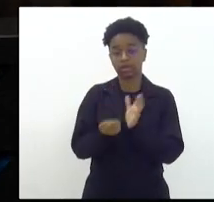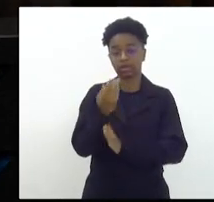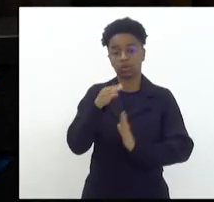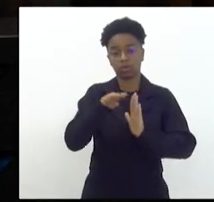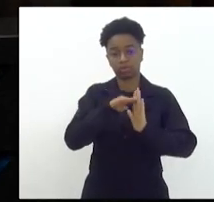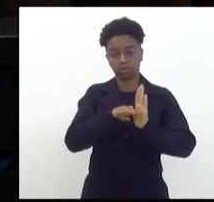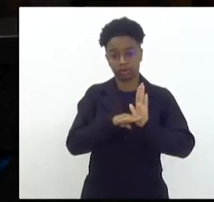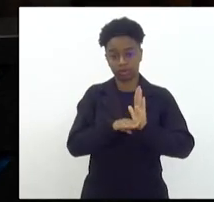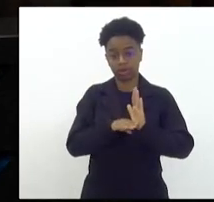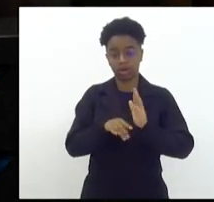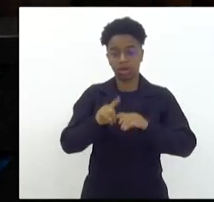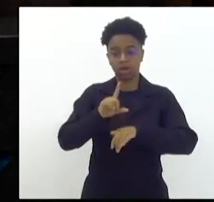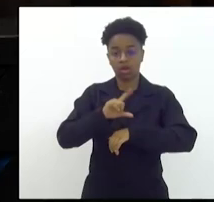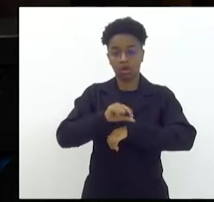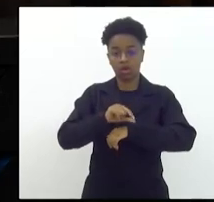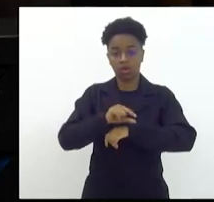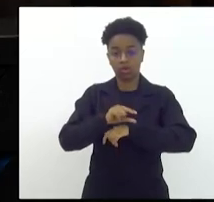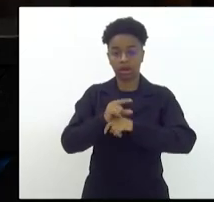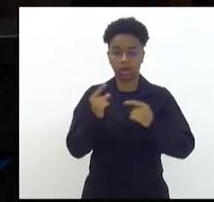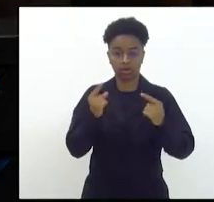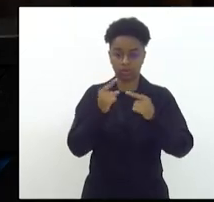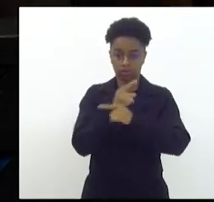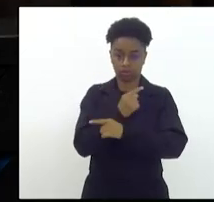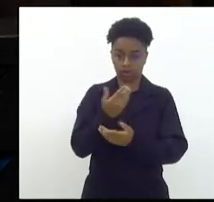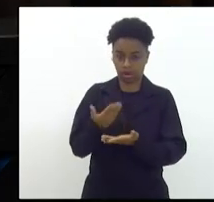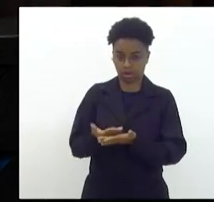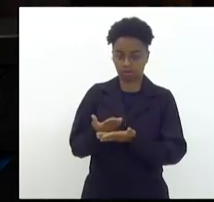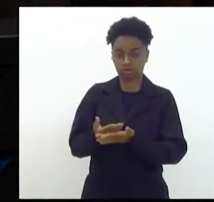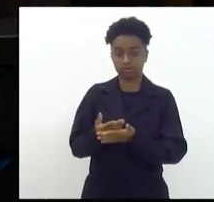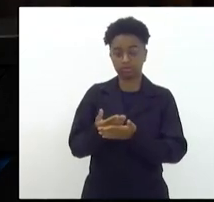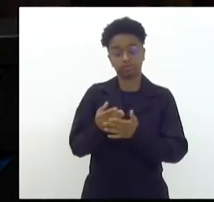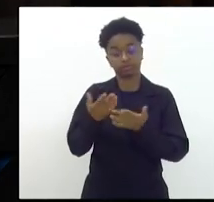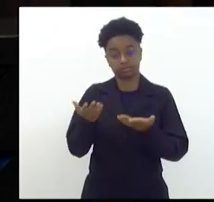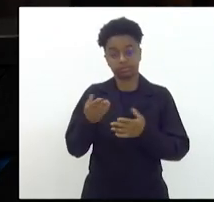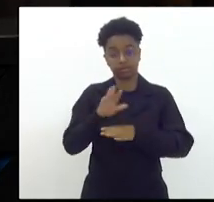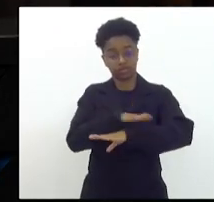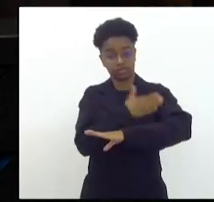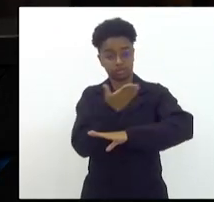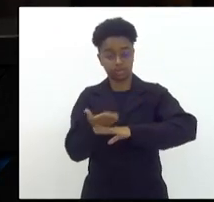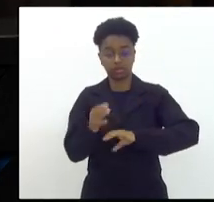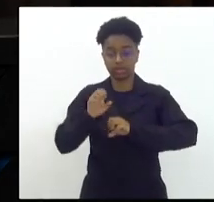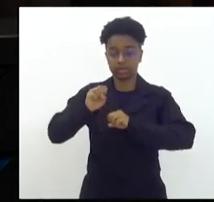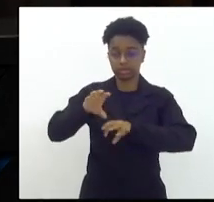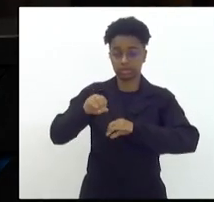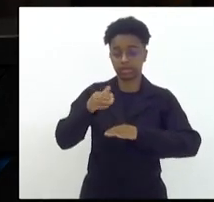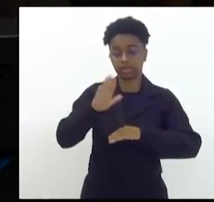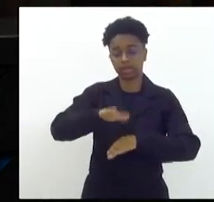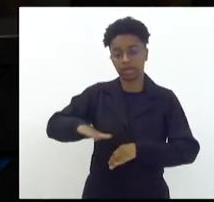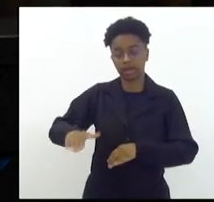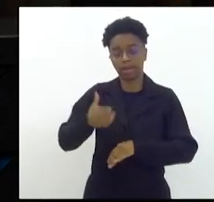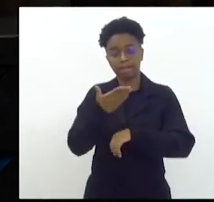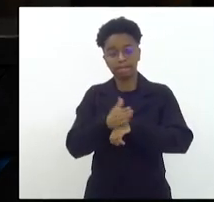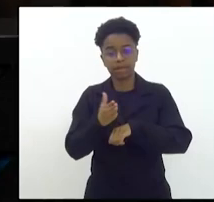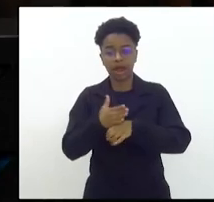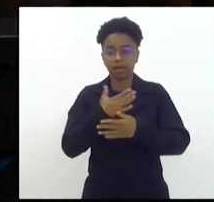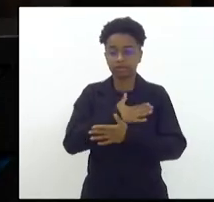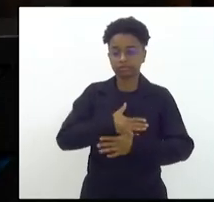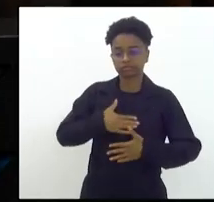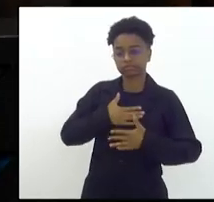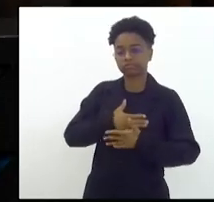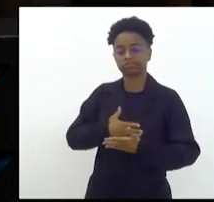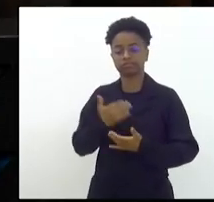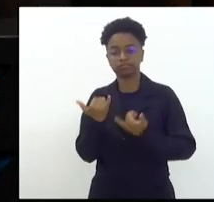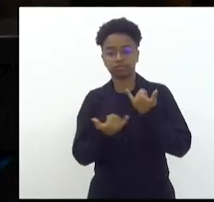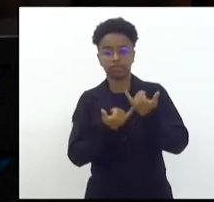no contraturno tá dando aula para essas crianças de uma forma lúdica prática prazerosa e